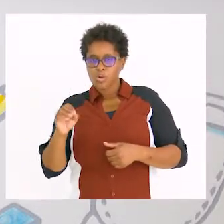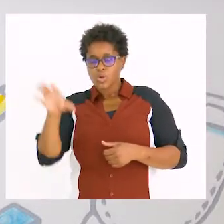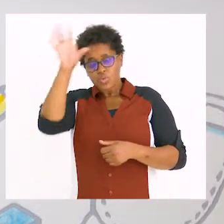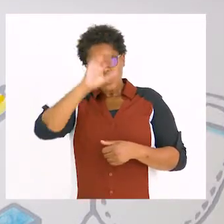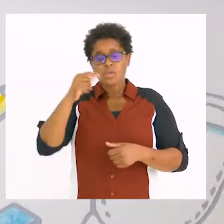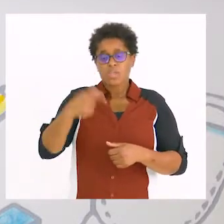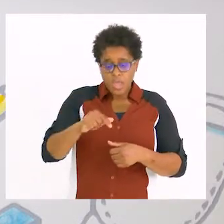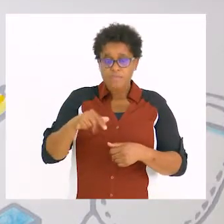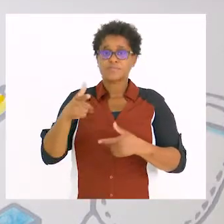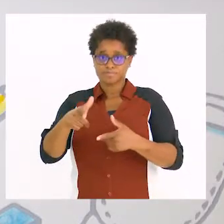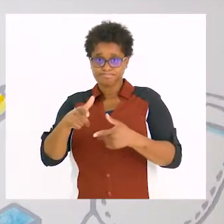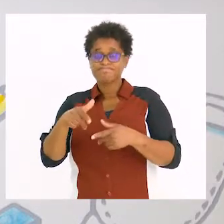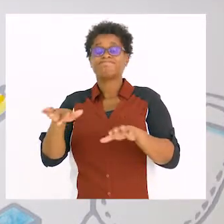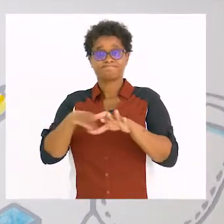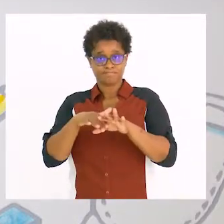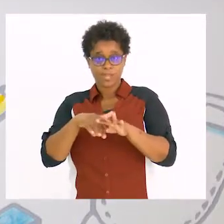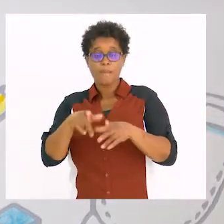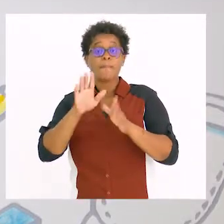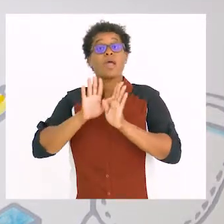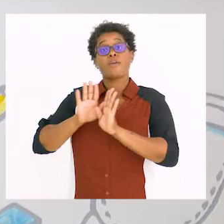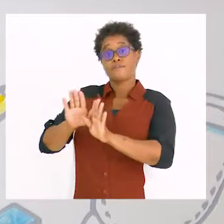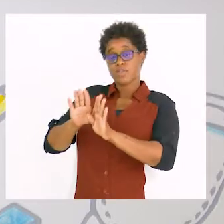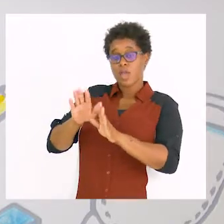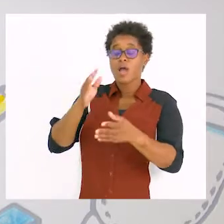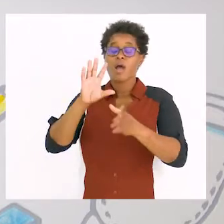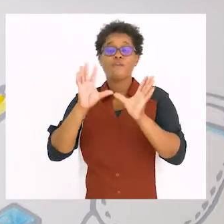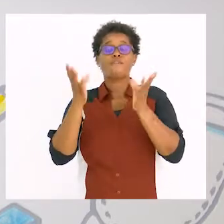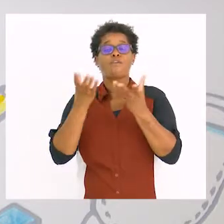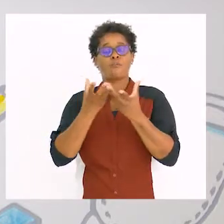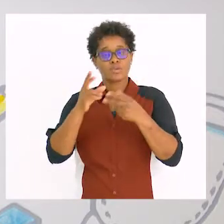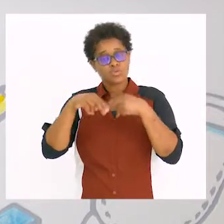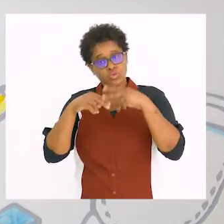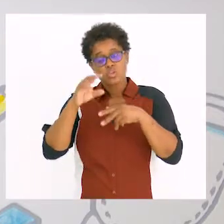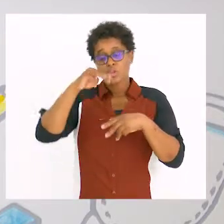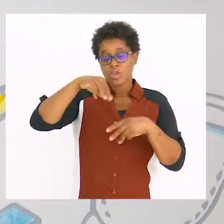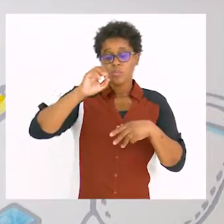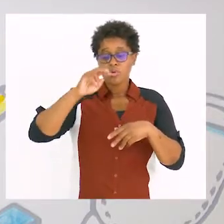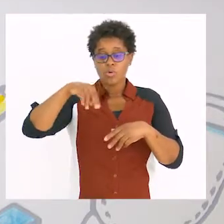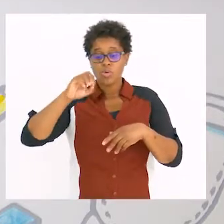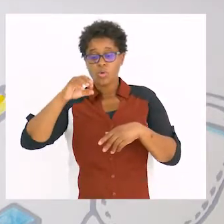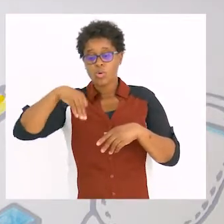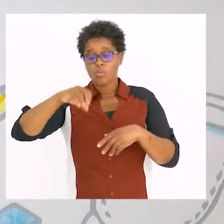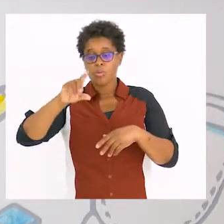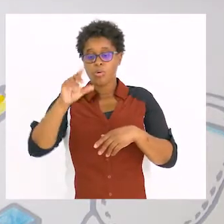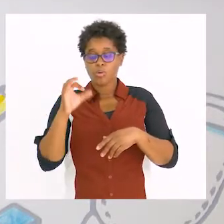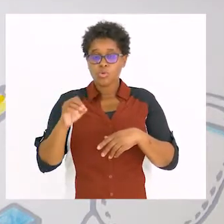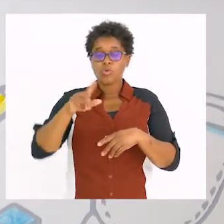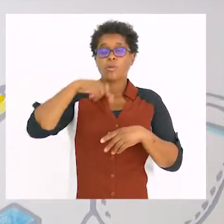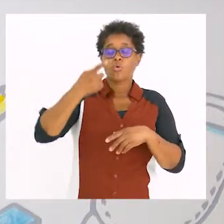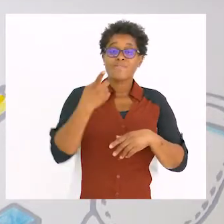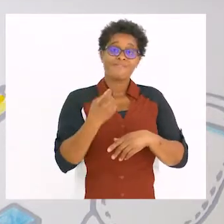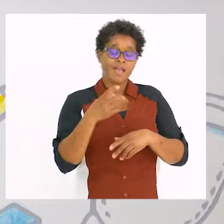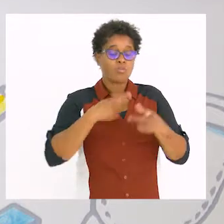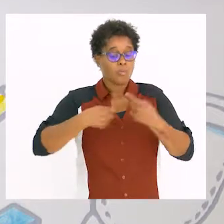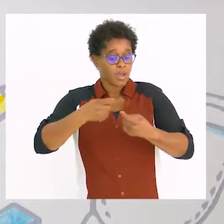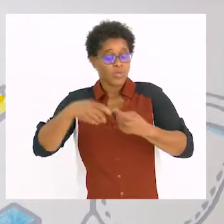para evitar a formação do monopólio. Uma outra falha do mercado em